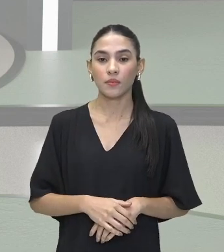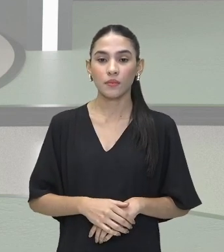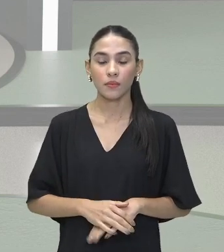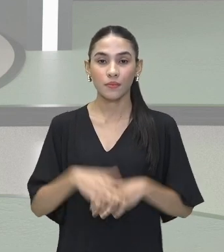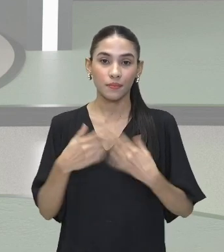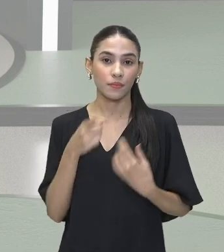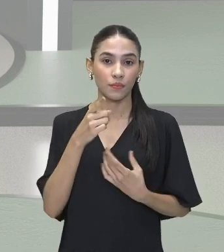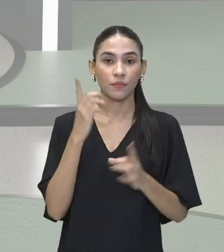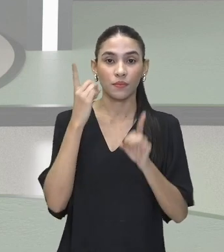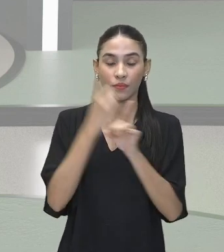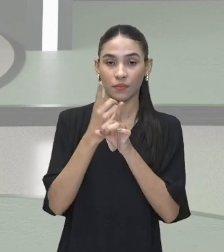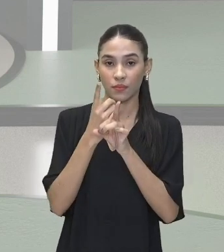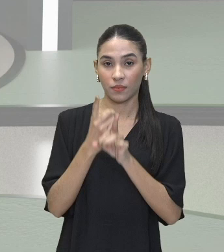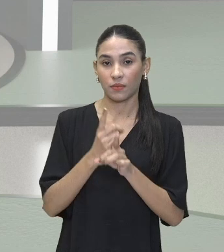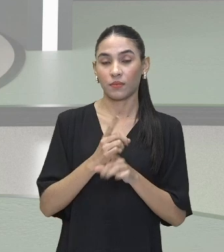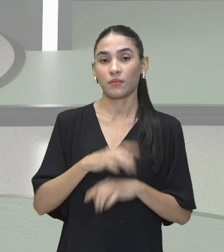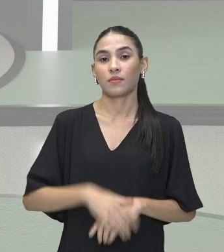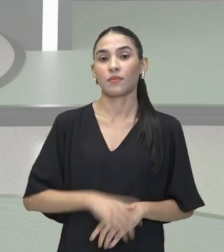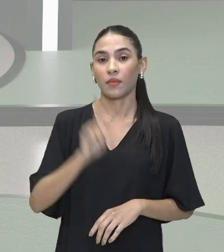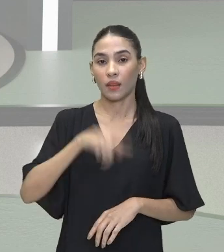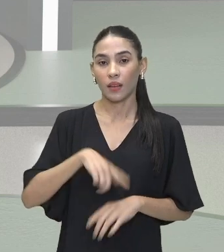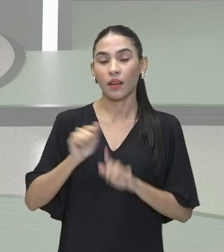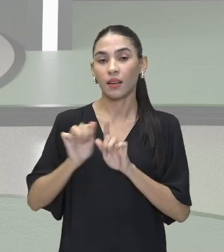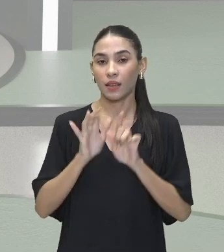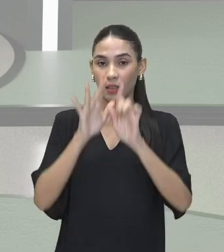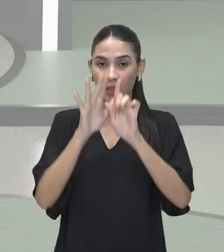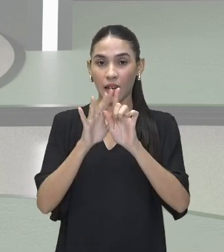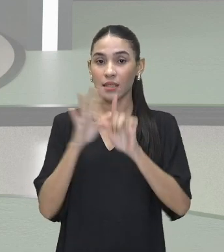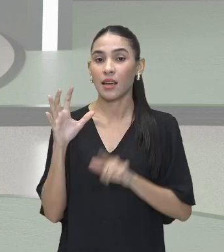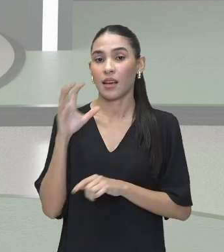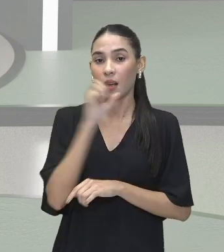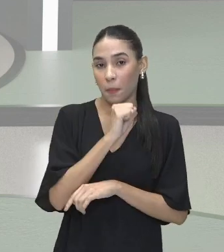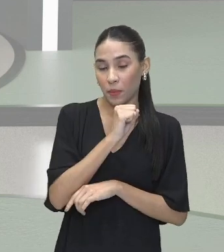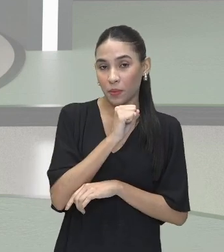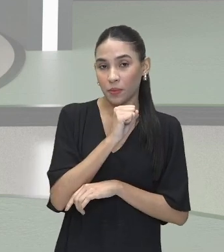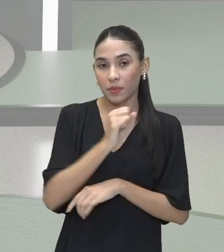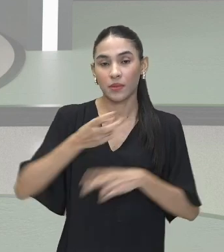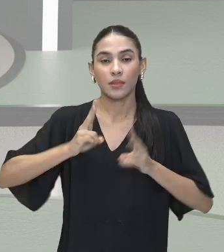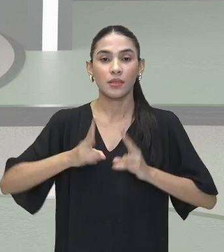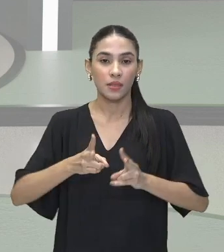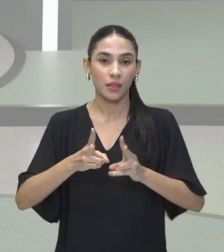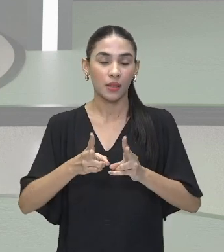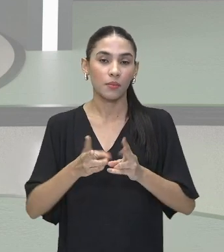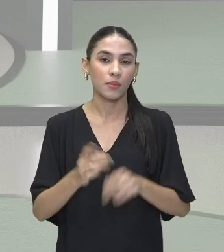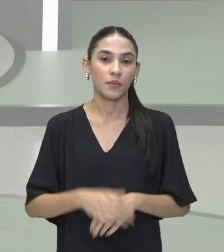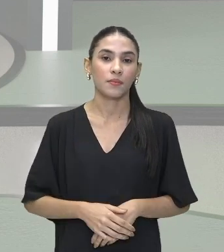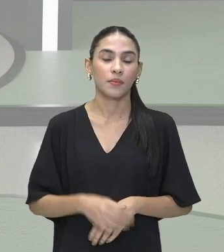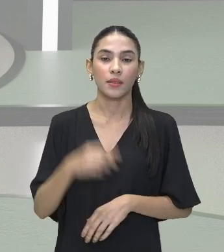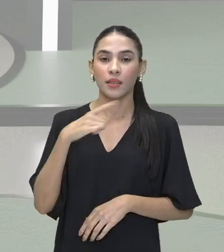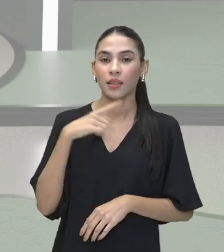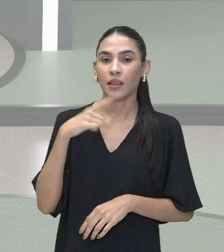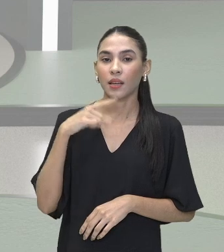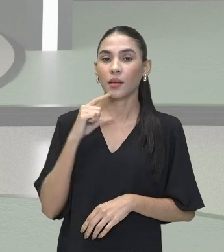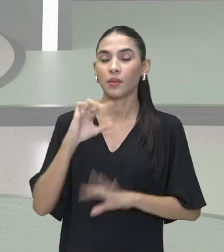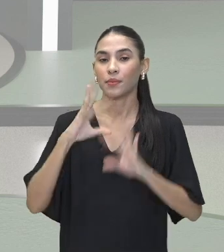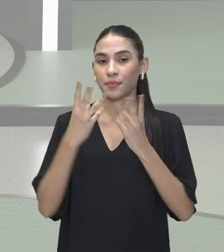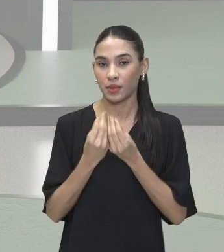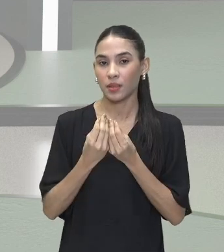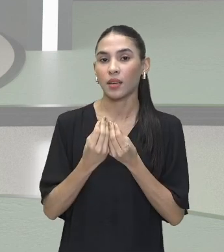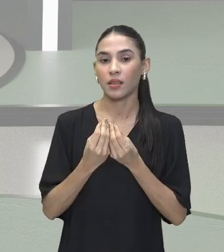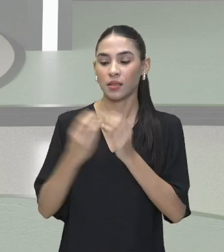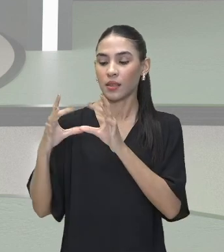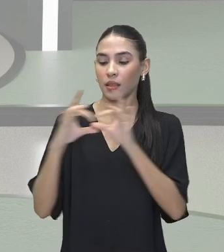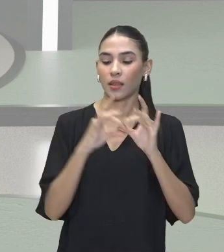esses compostos, eles são gases, então eles são voláteis. Sempre que a gente tem um composto de